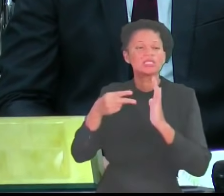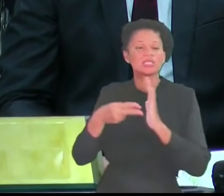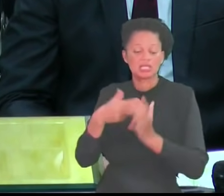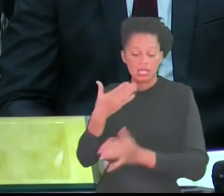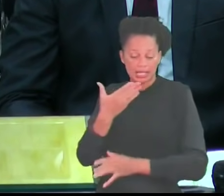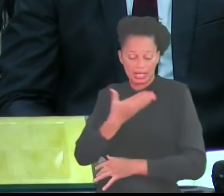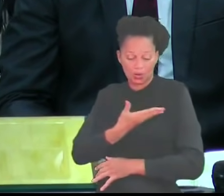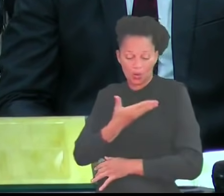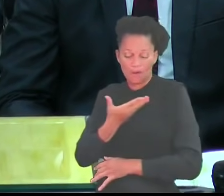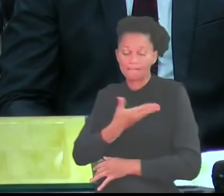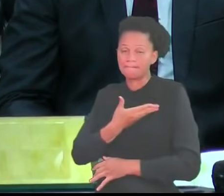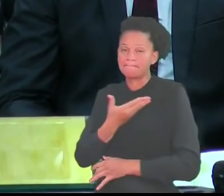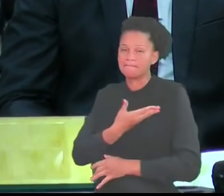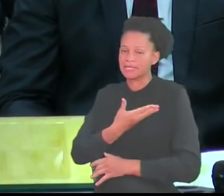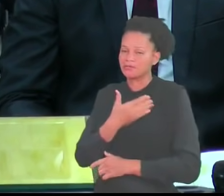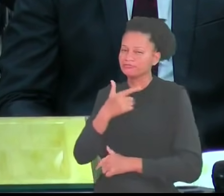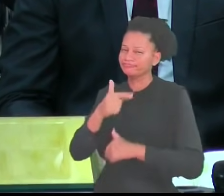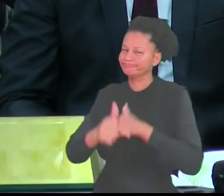companheiro de trabalho.